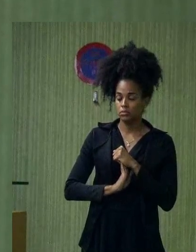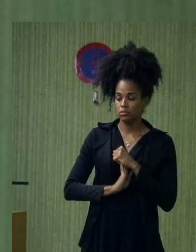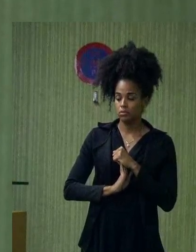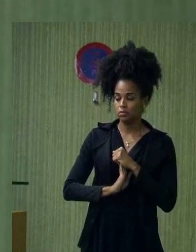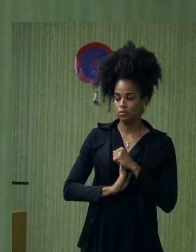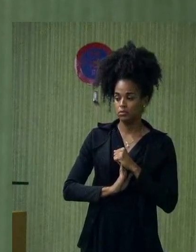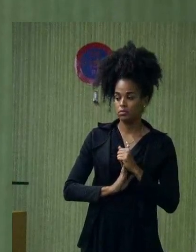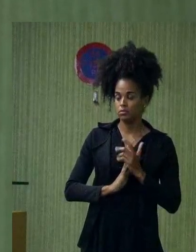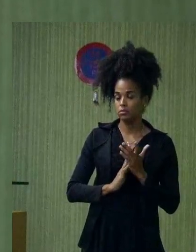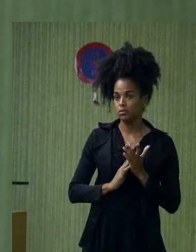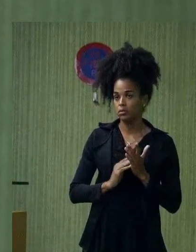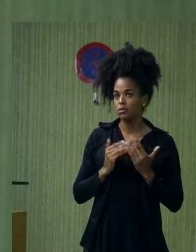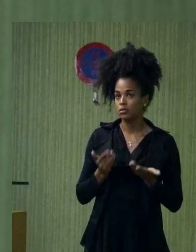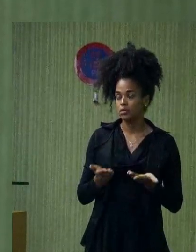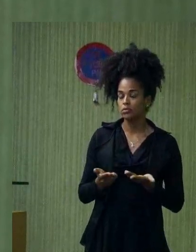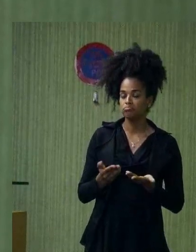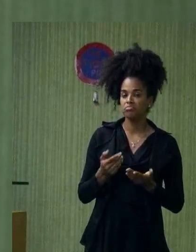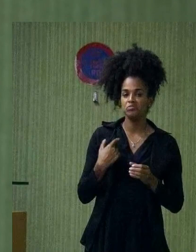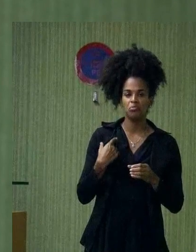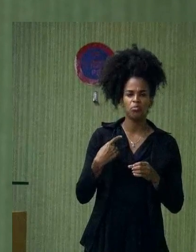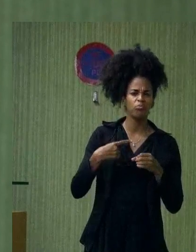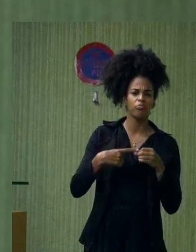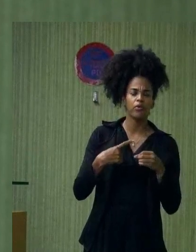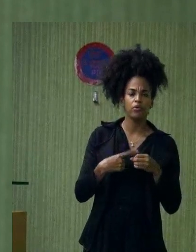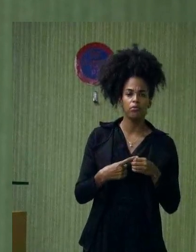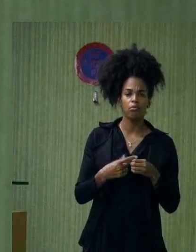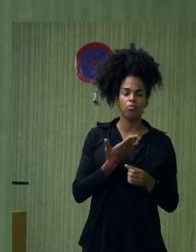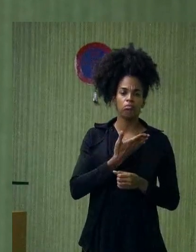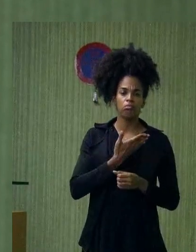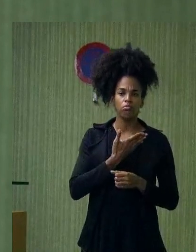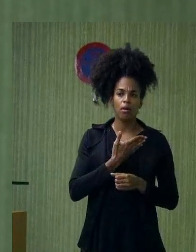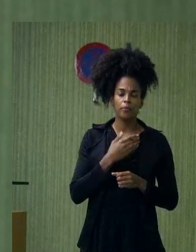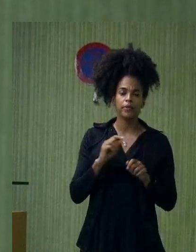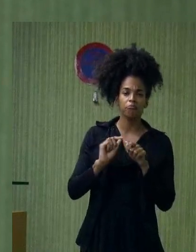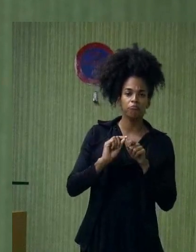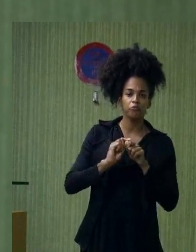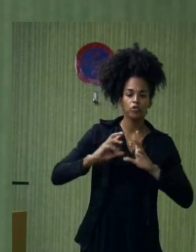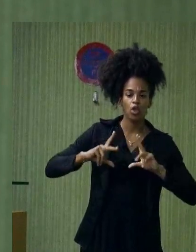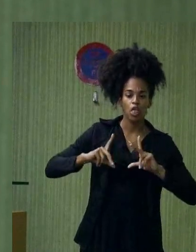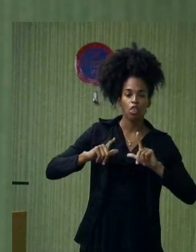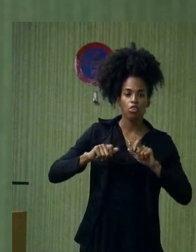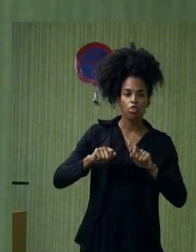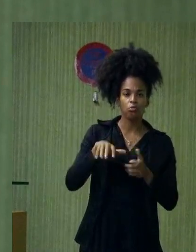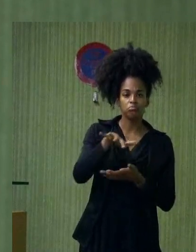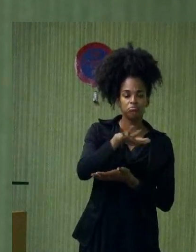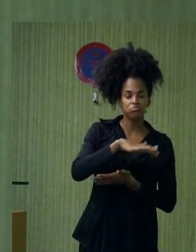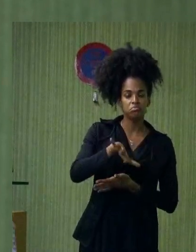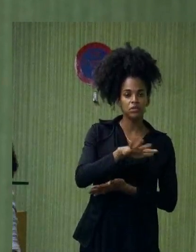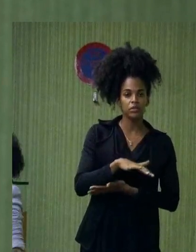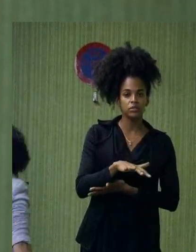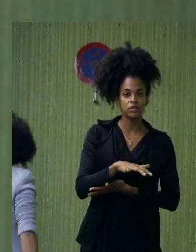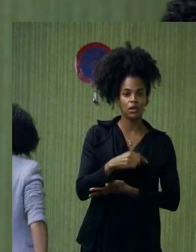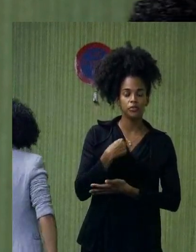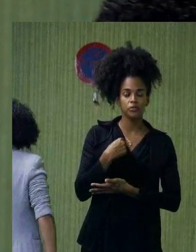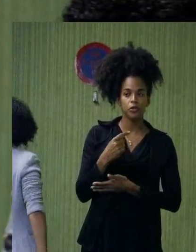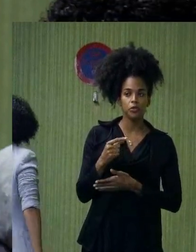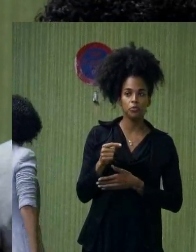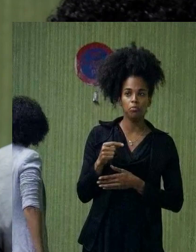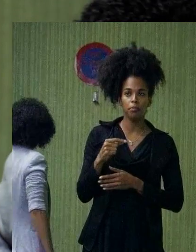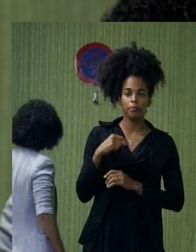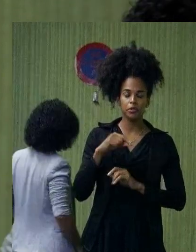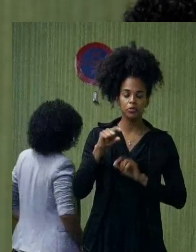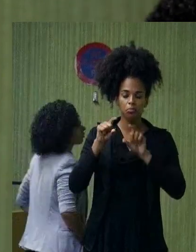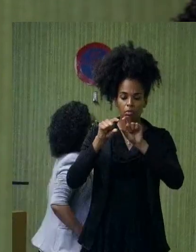do interior fez uma recomendação só que ele fez para todas as áreas e eu só fiz eh pedir para ele fazer uma